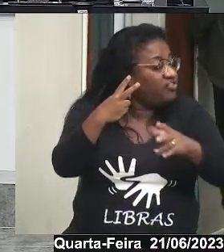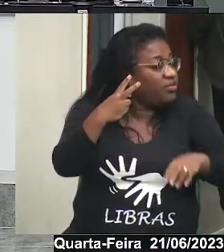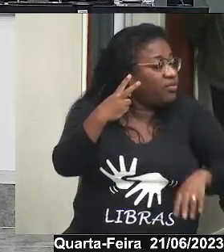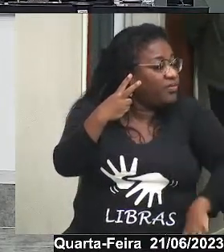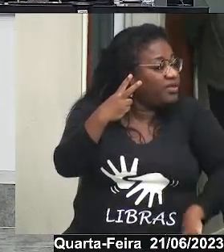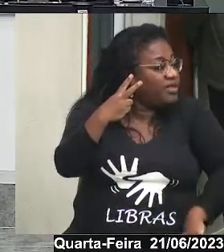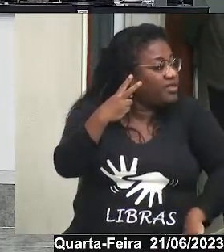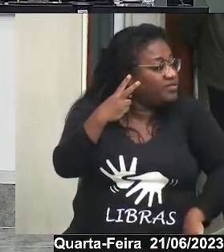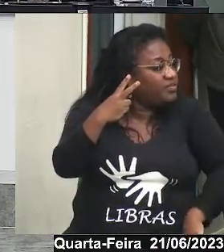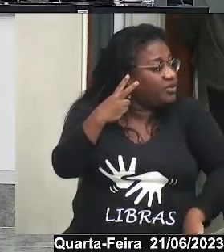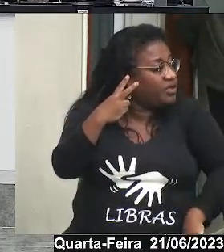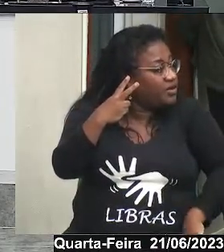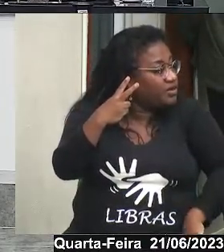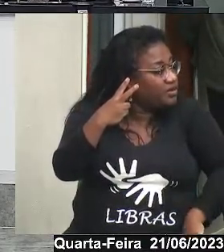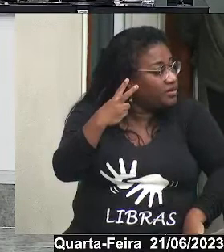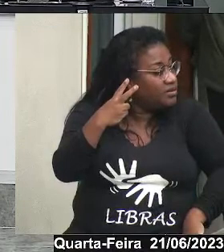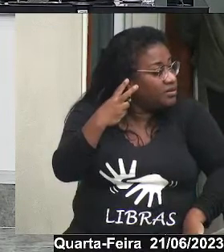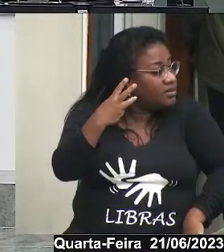Não vou pôr.